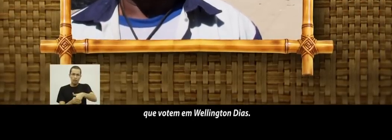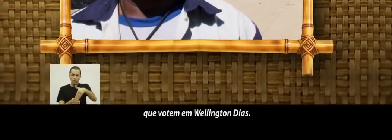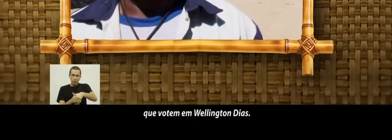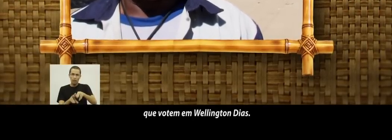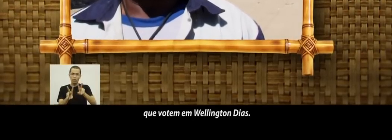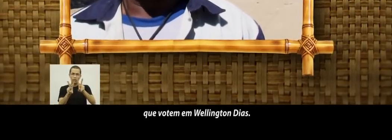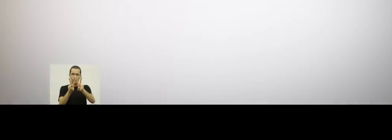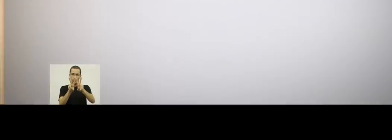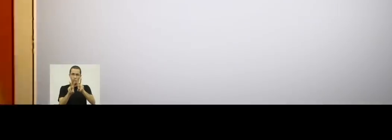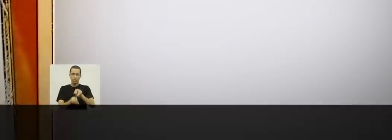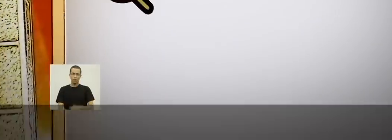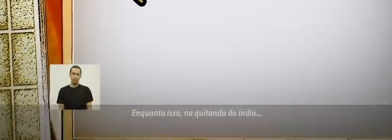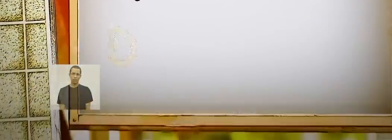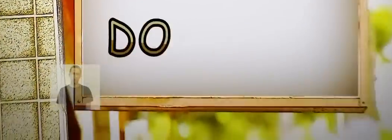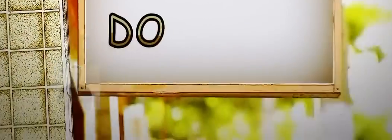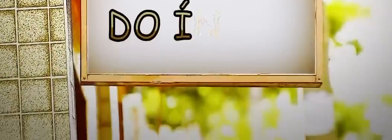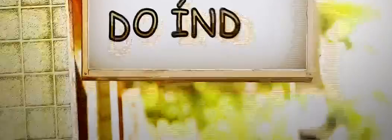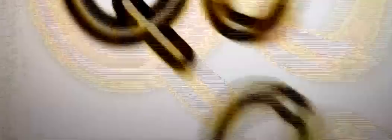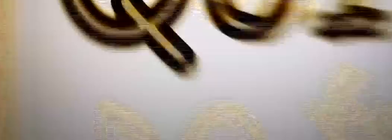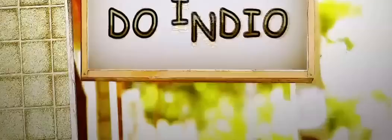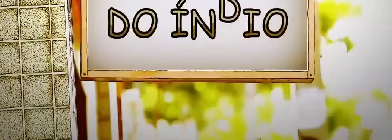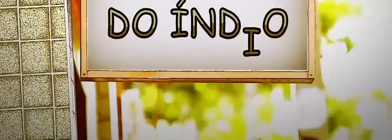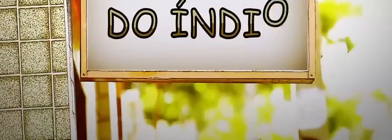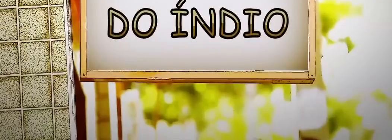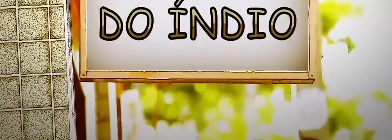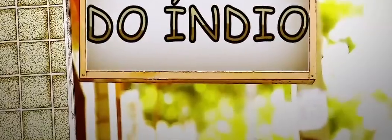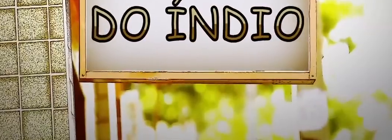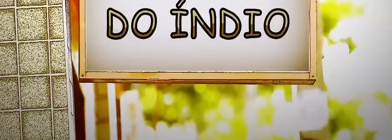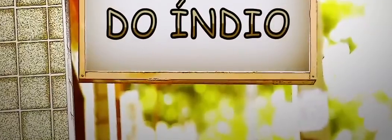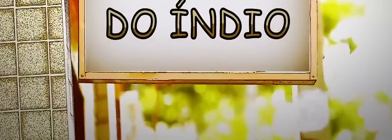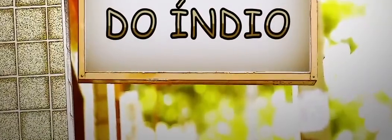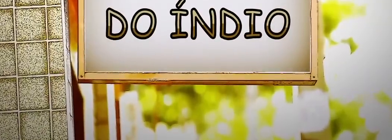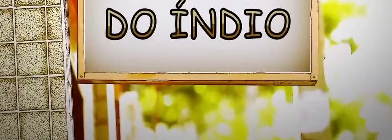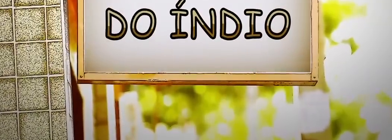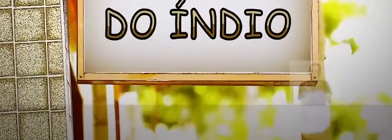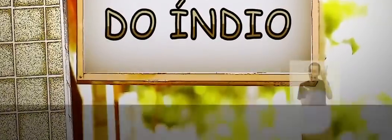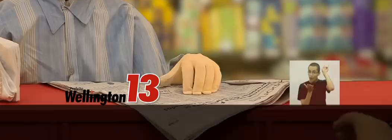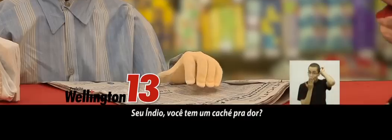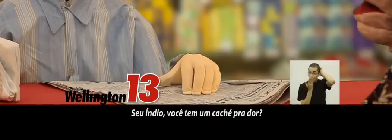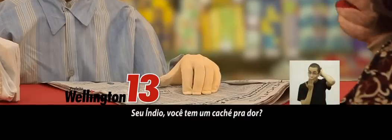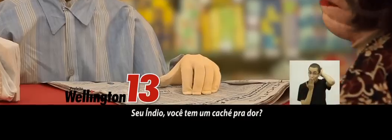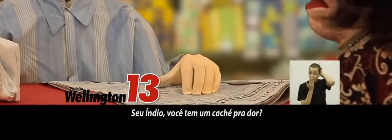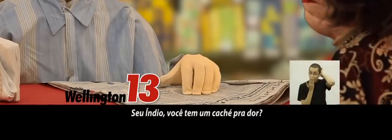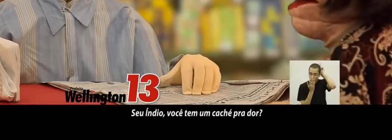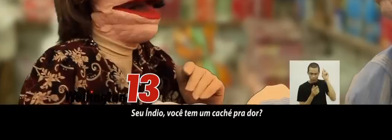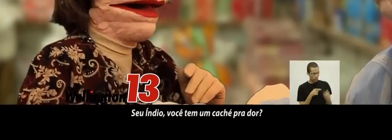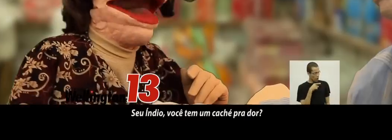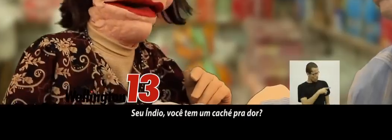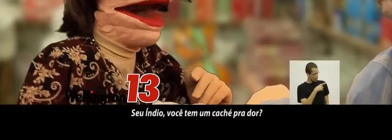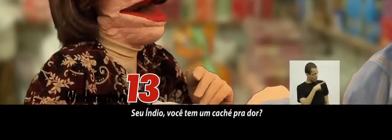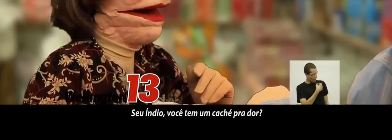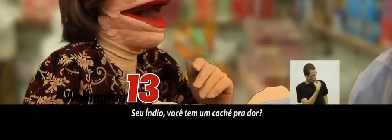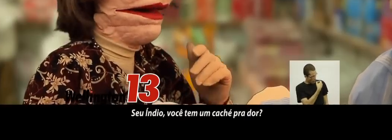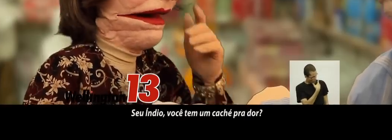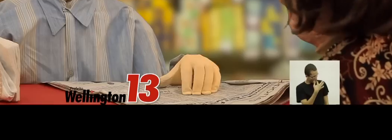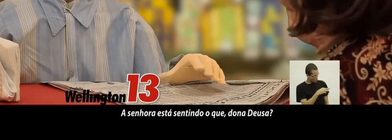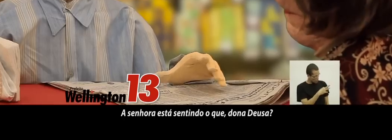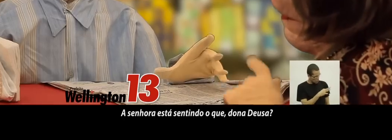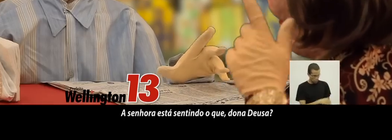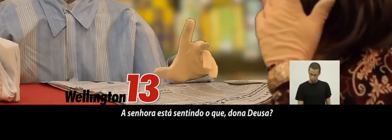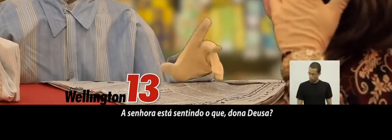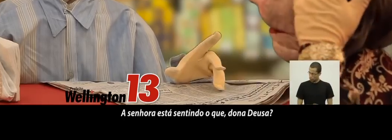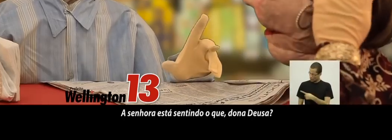em Hélito Dias. Enquanto isso, na quitanda do índio... Seu índio, você tem um caché pra dor?